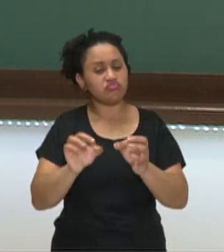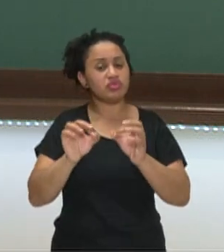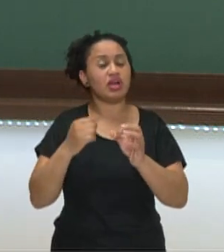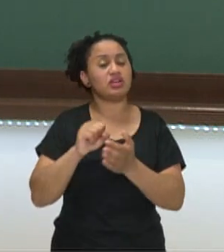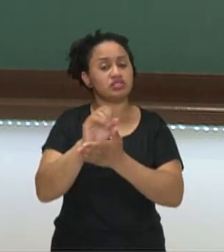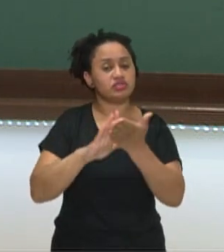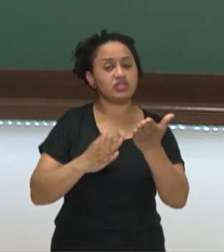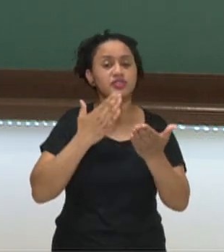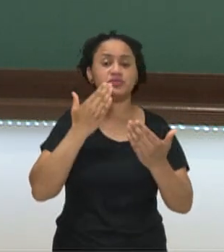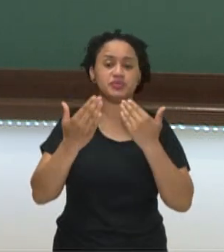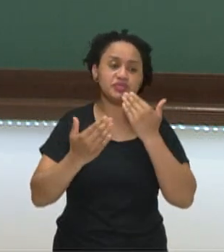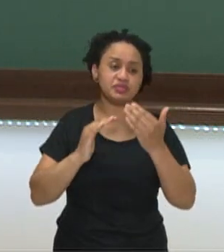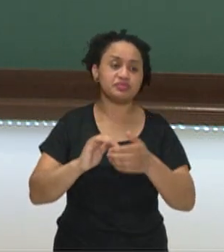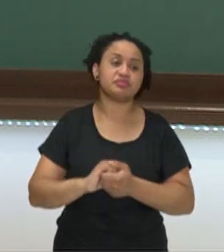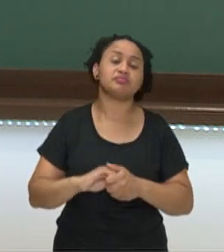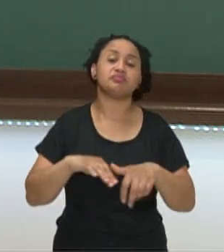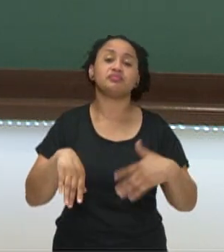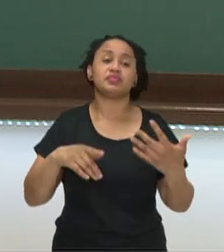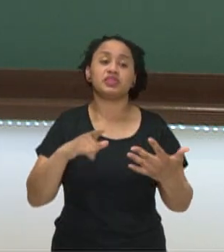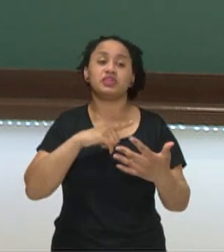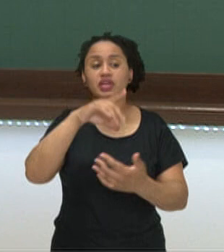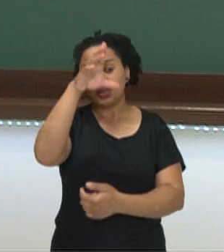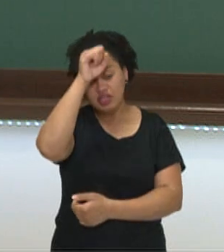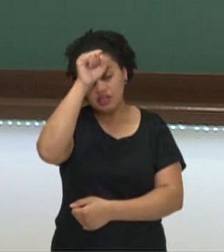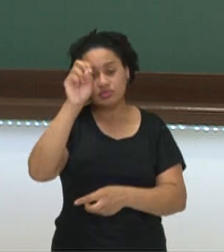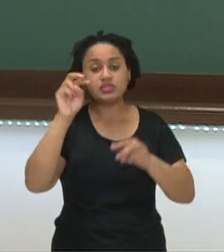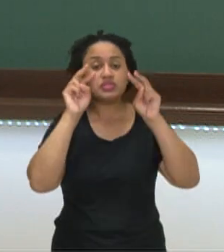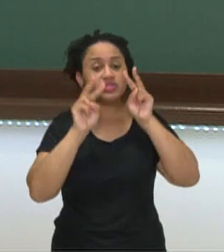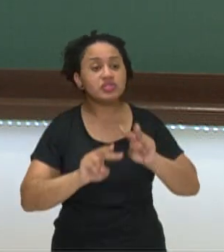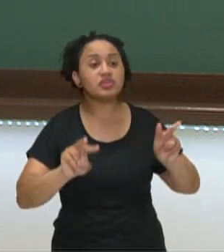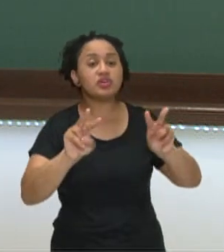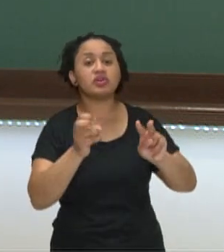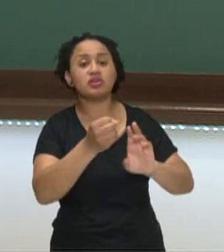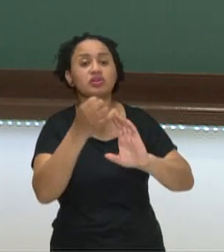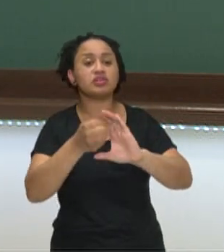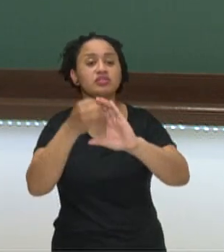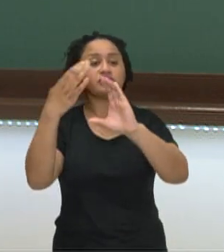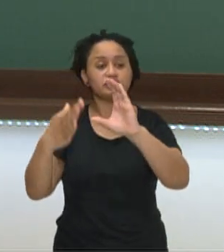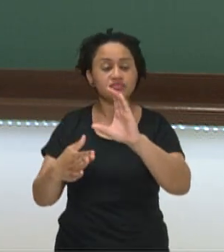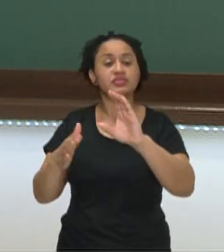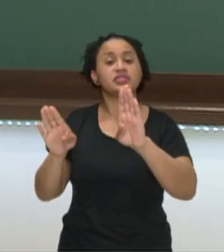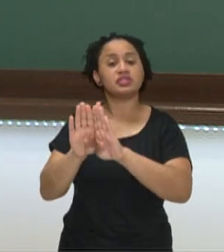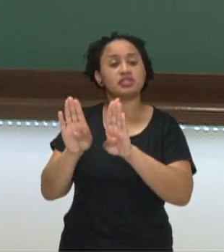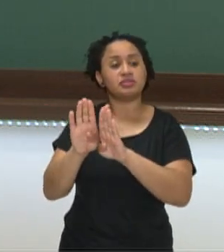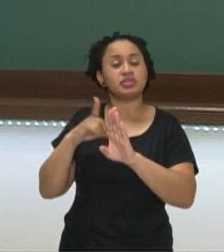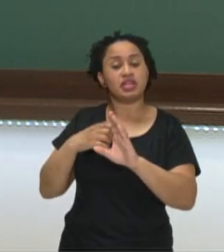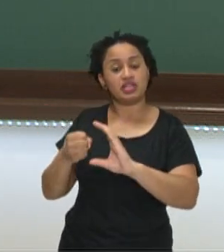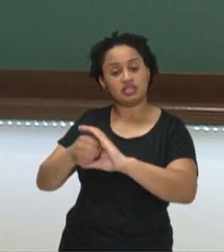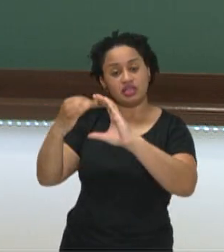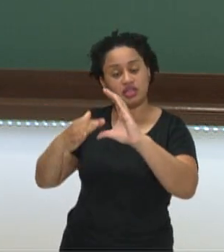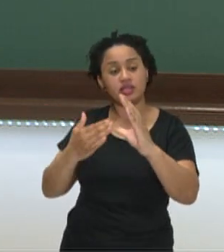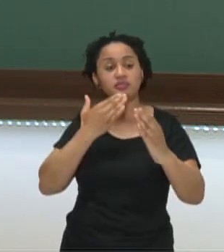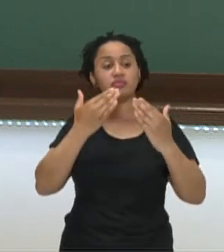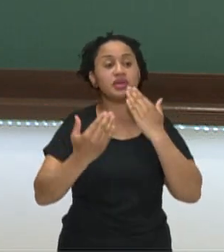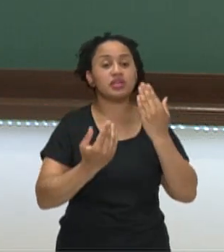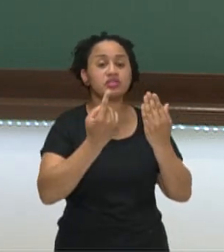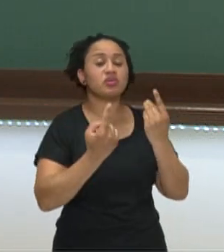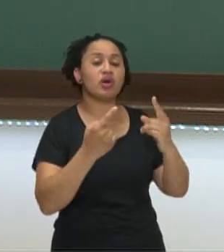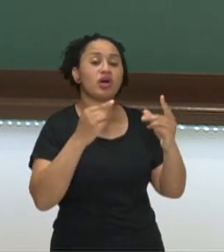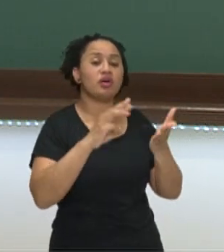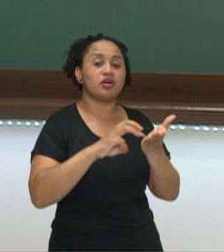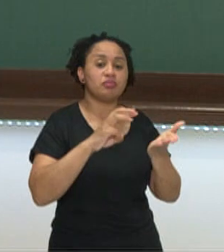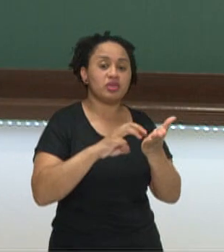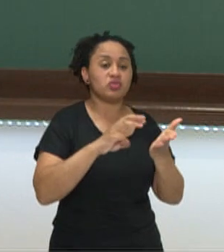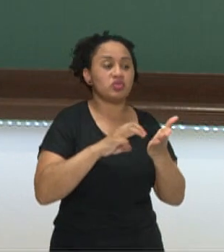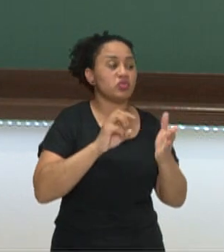proposta de atividade, né? Então aqui, aprendizagem visual, quais são as características? Aqui eu tenho algumas características e peço o nome da